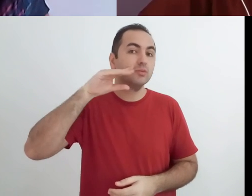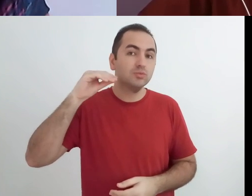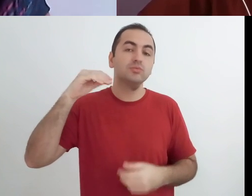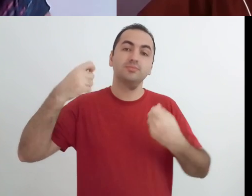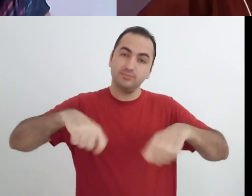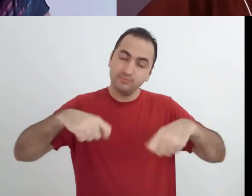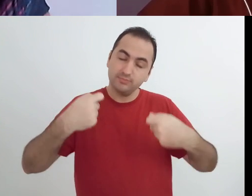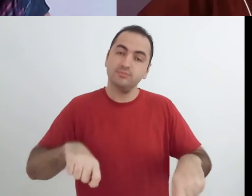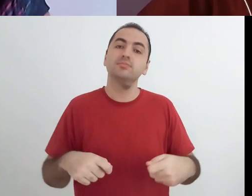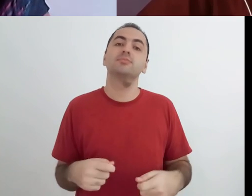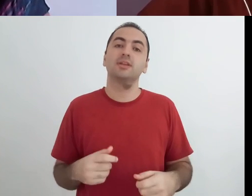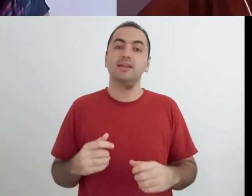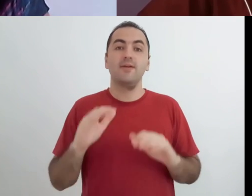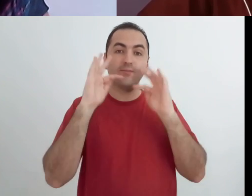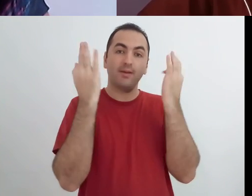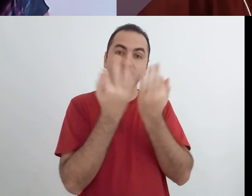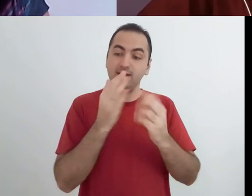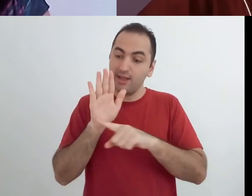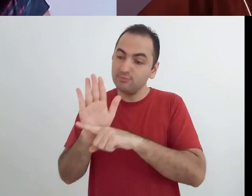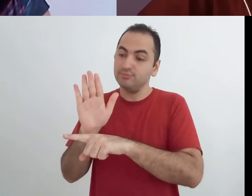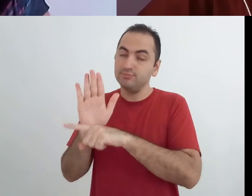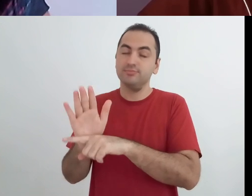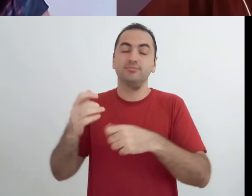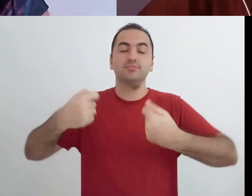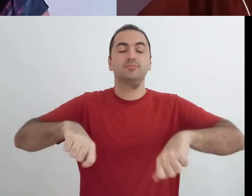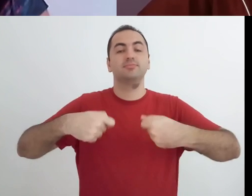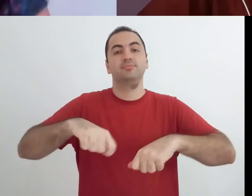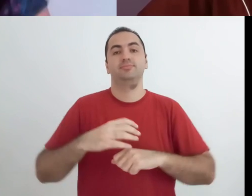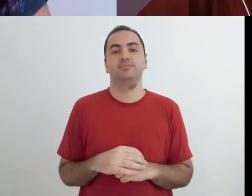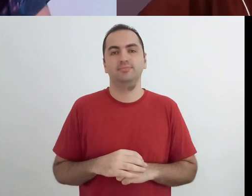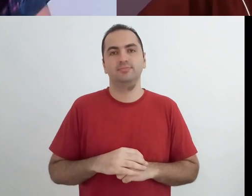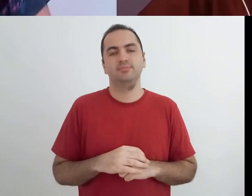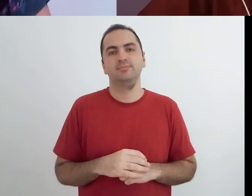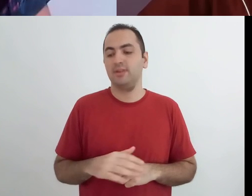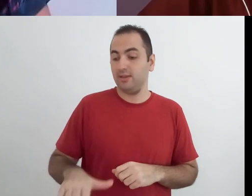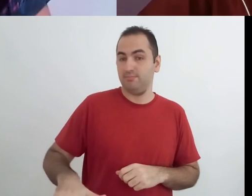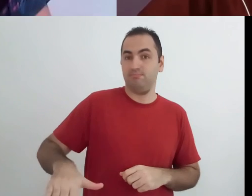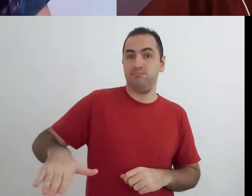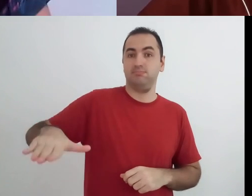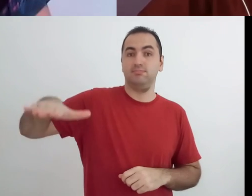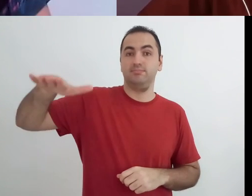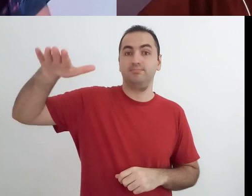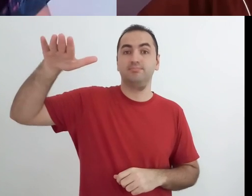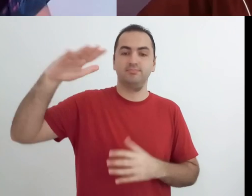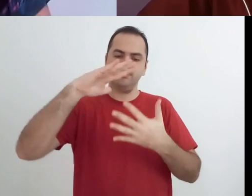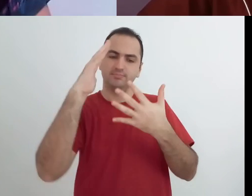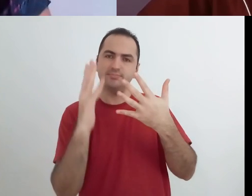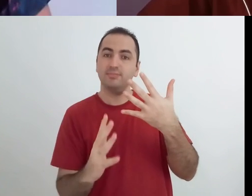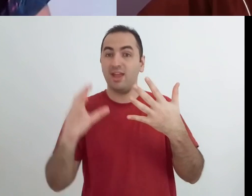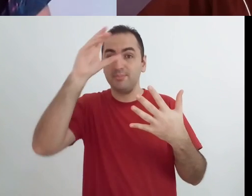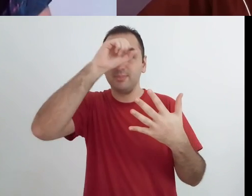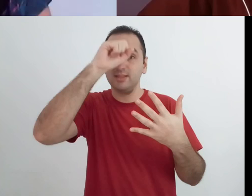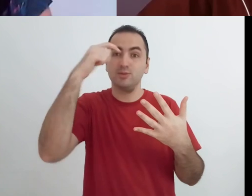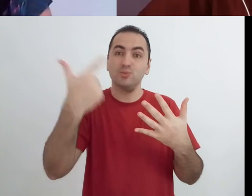disso. E quando a família não contribui, às vezes a pessoa cresce sem saber Libras